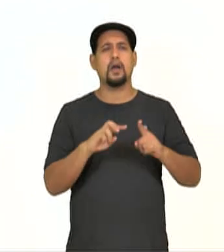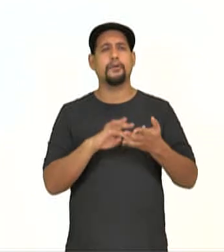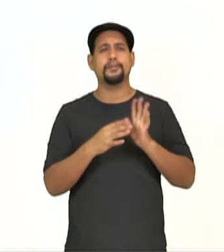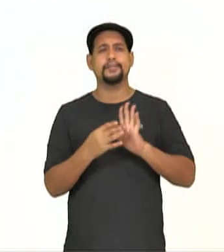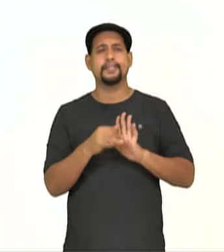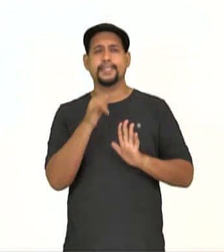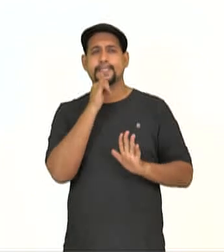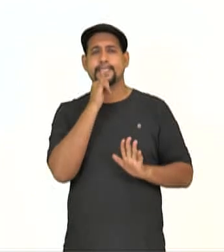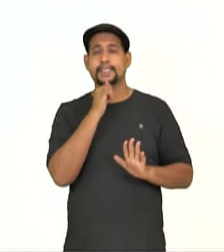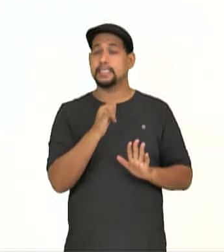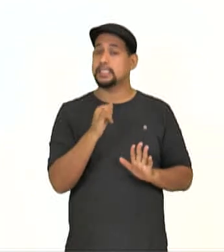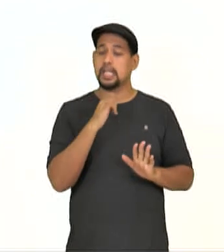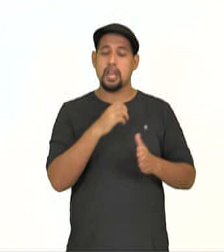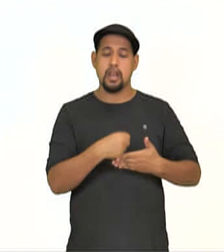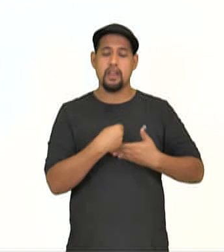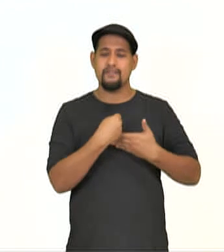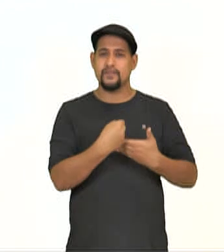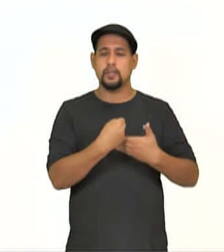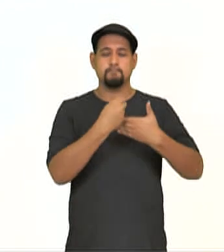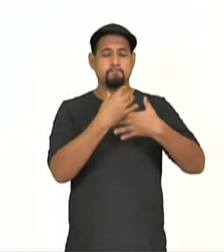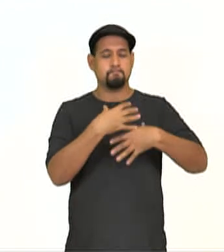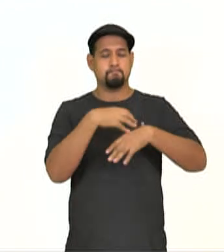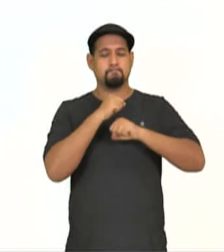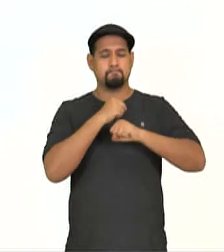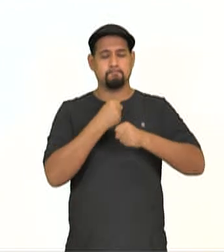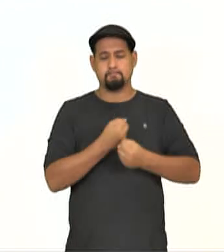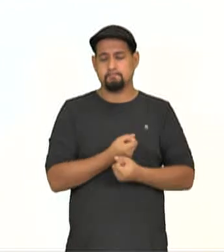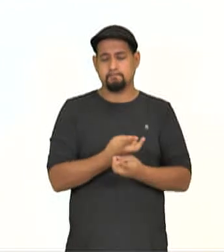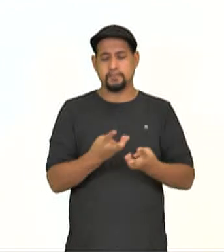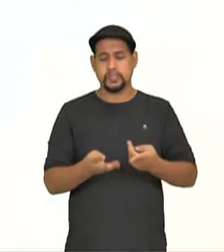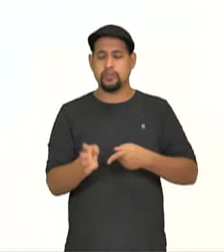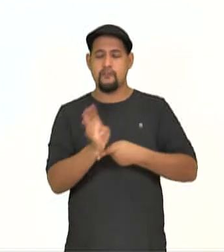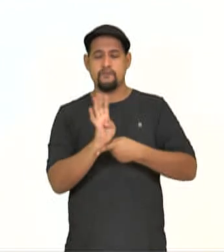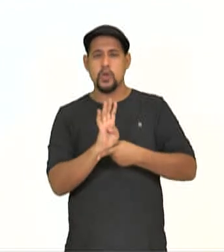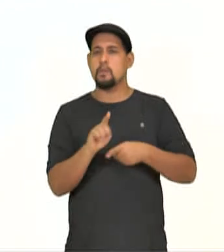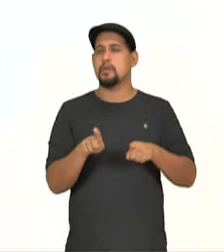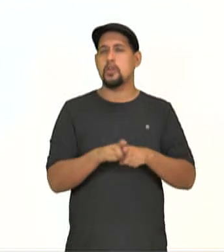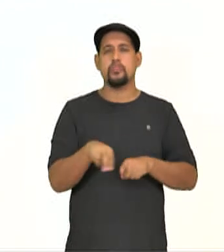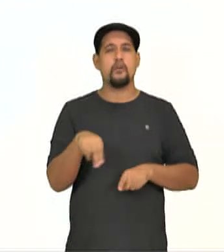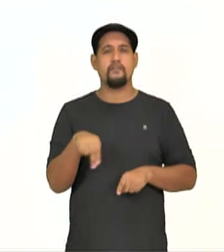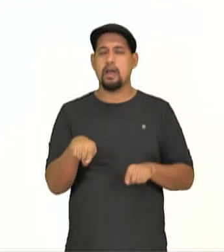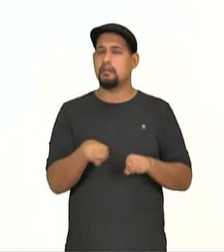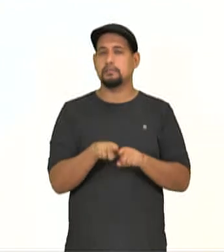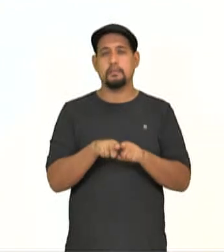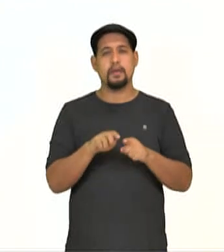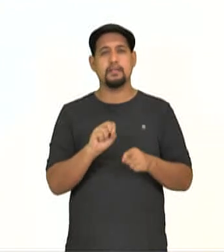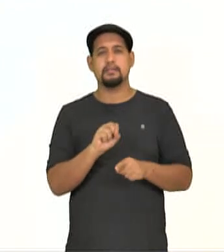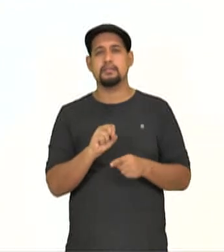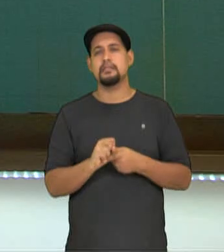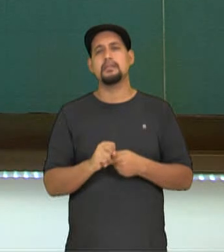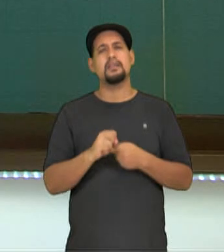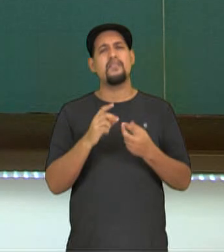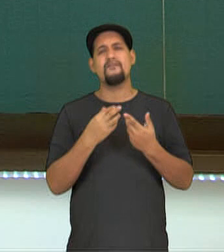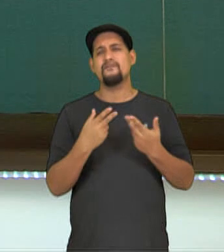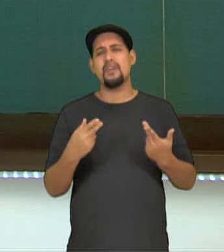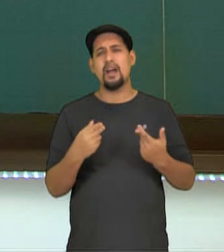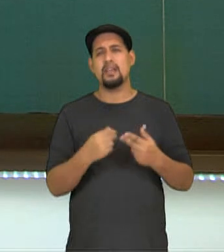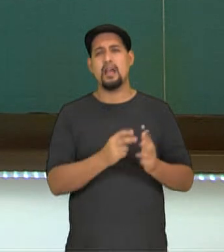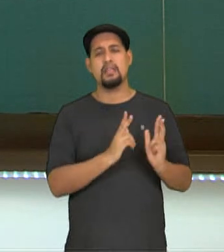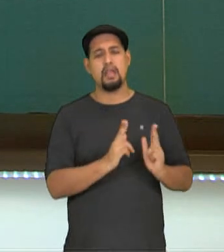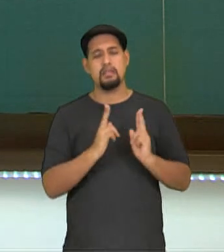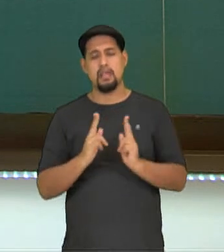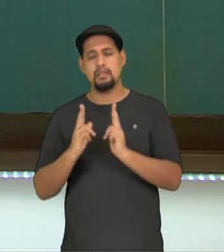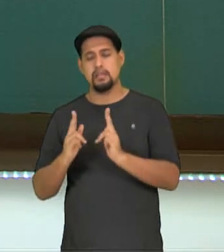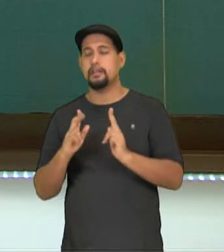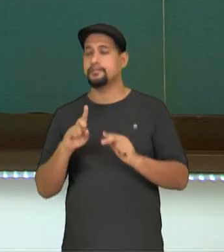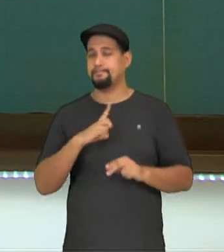seu túmulo, como também uma inspiração para muitos filmes, novelas e séries da atualidade. Então existem muitas obras inspiradas